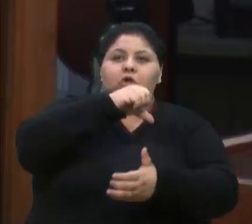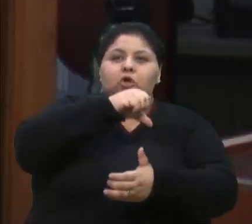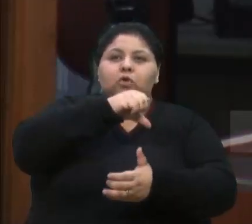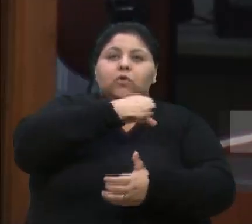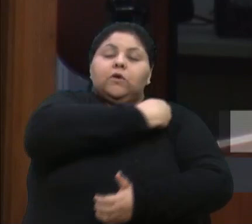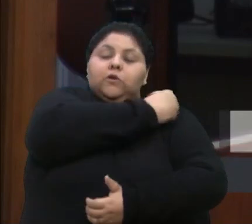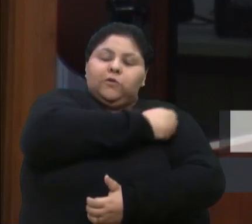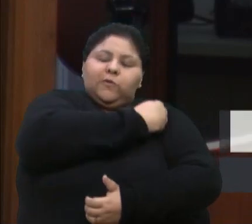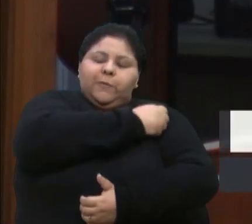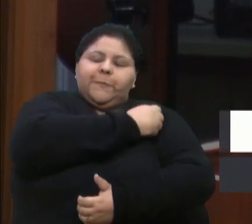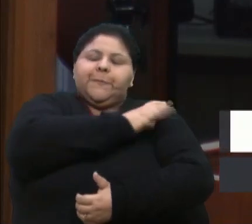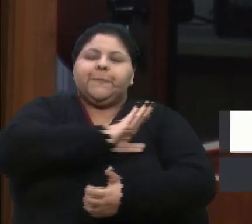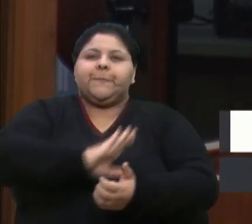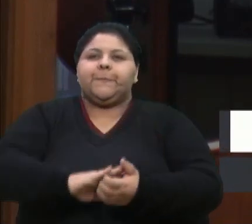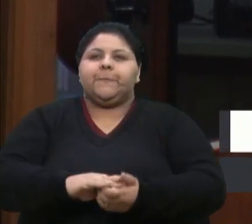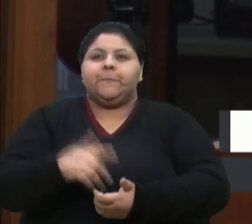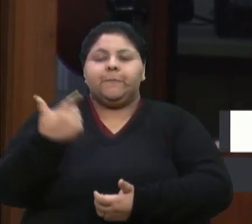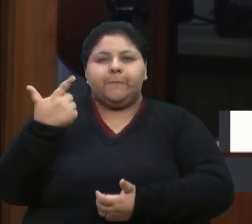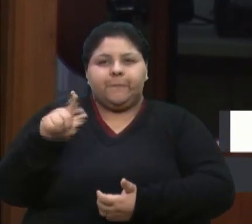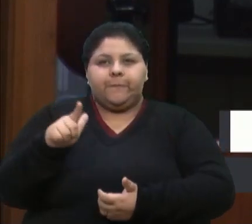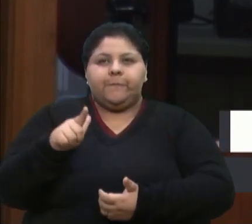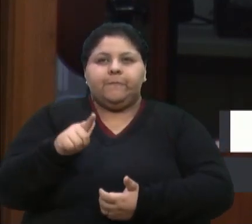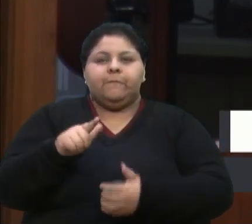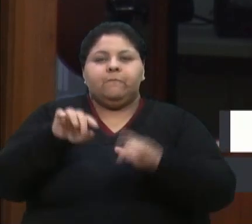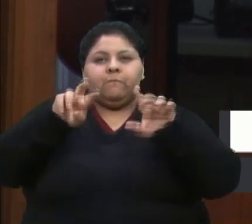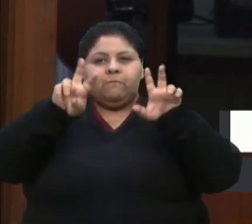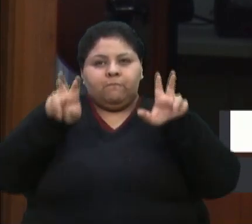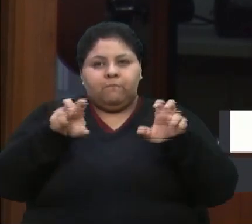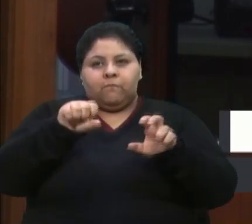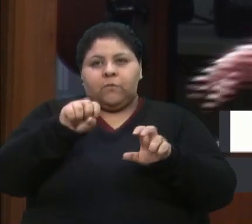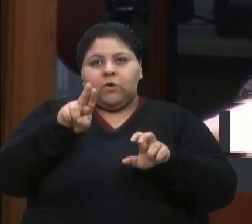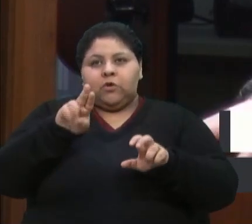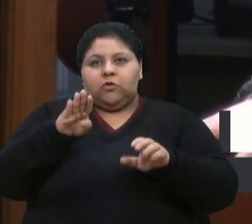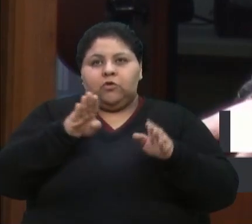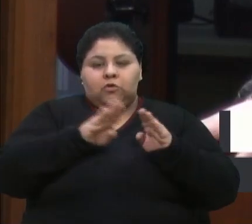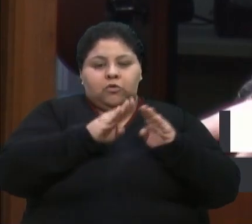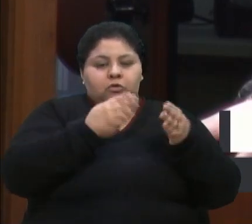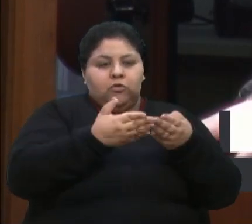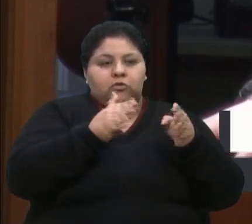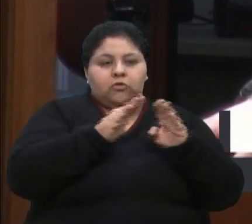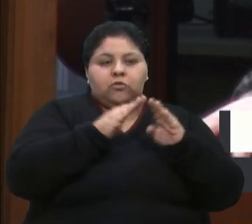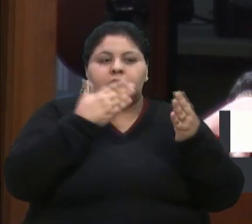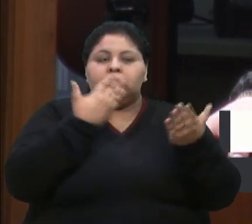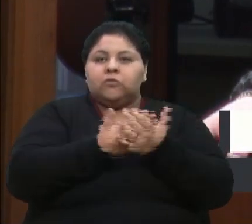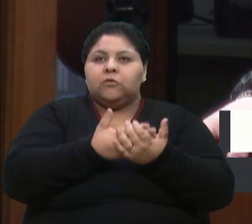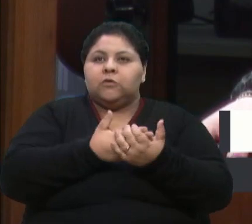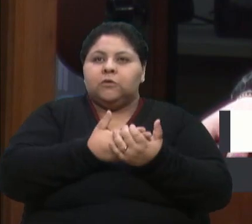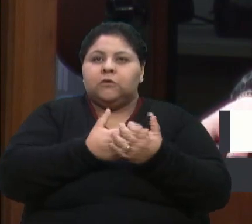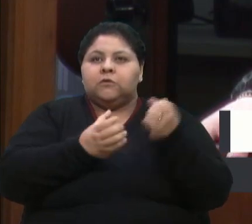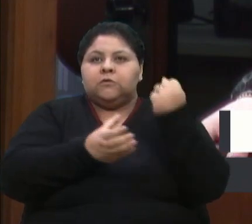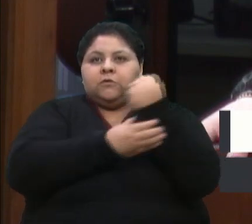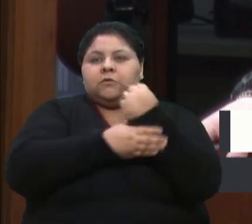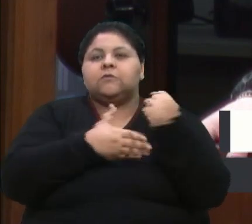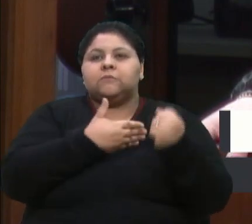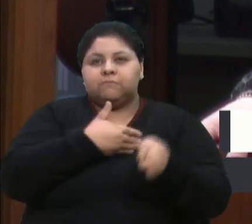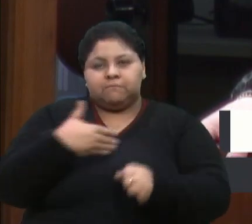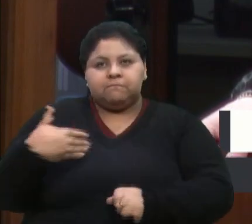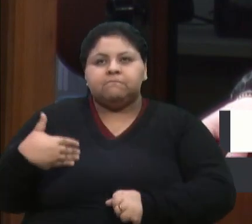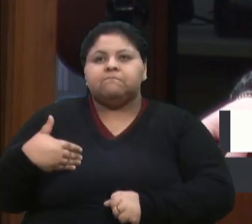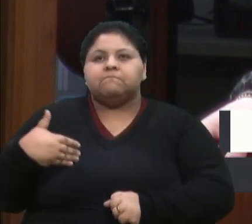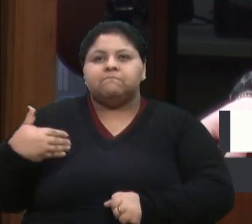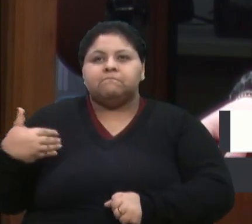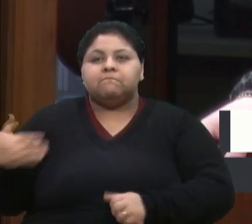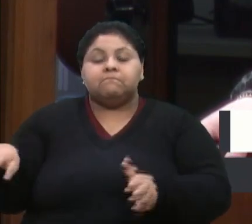Outra questão que a subcomissão escolar, de segurança escolar, vereador Zanquim está